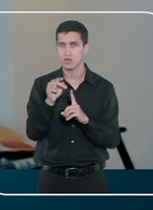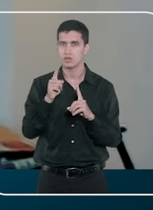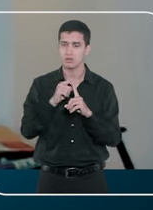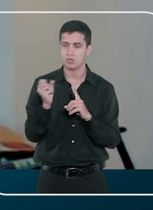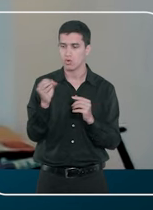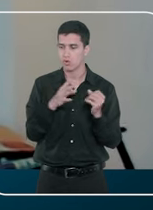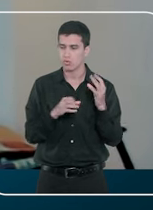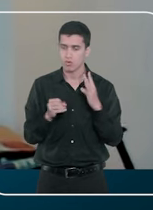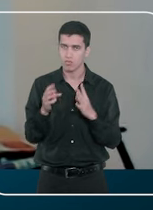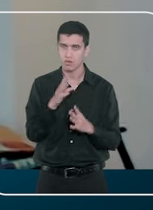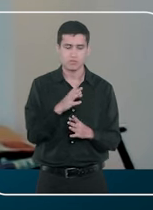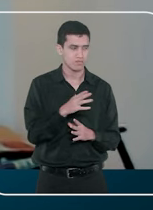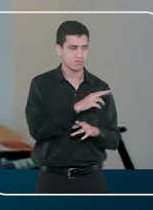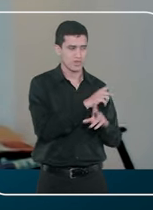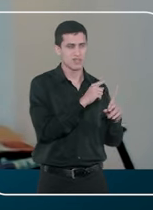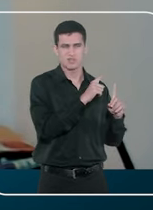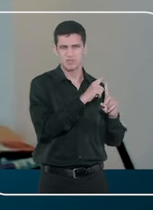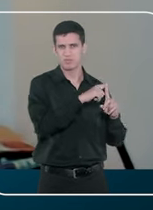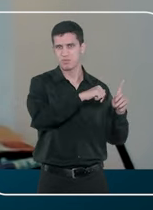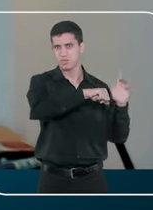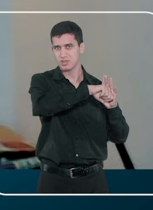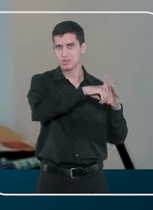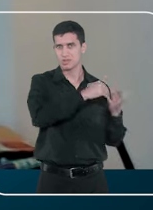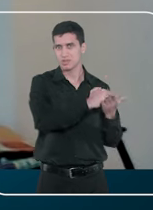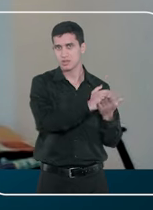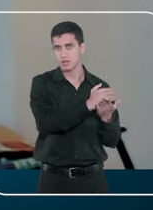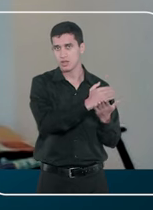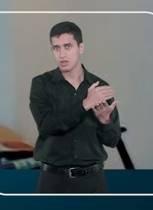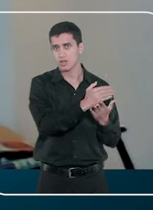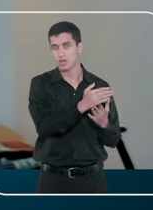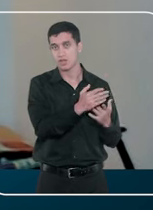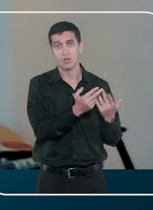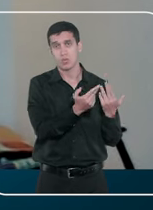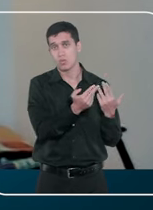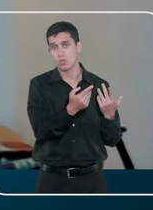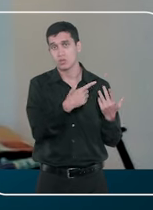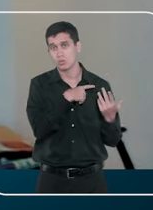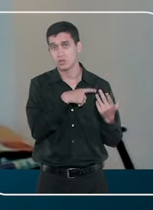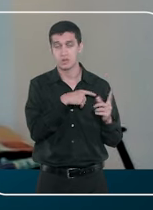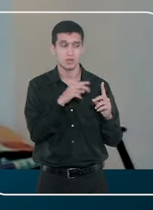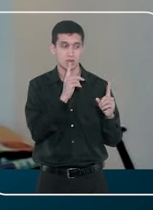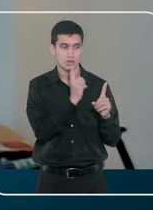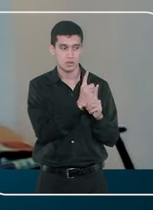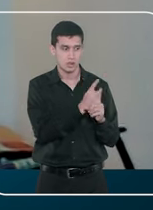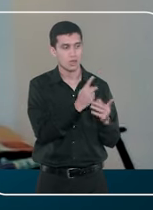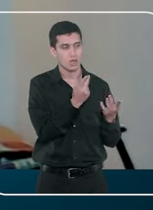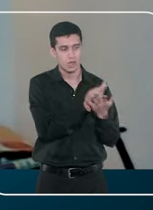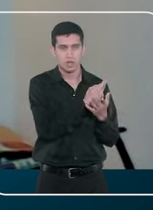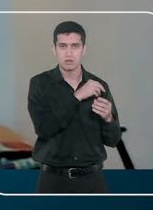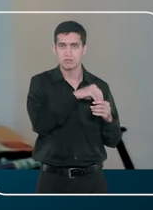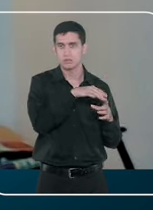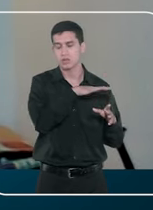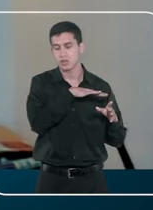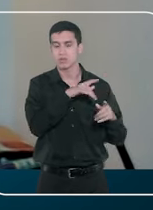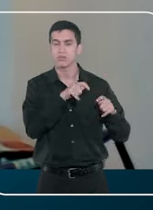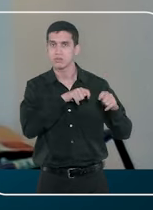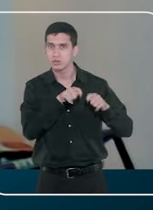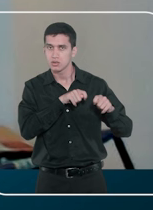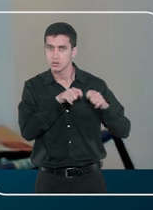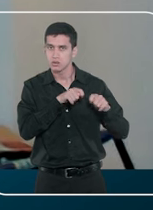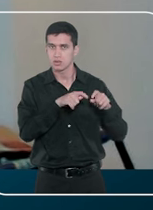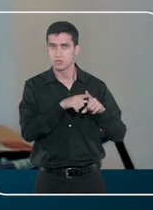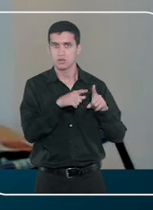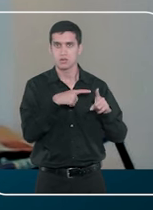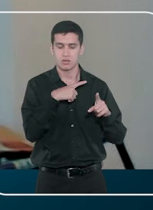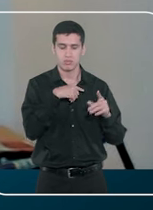práticas criminosas que acabam se espraiando igualmente para o que sejam figuras de ilícitos administrativos, ilícitos que seja